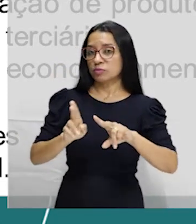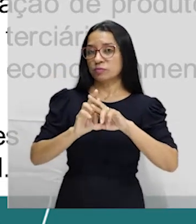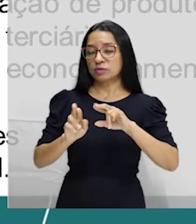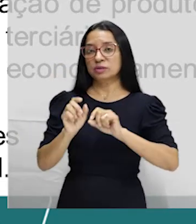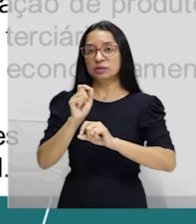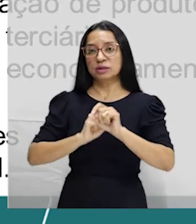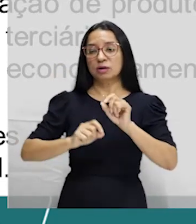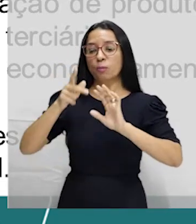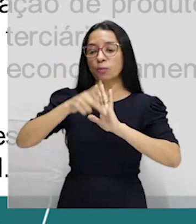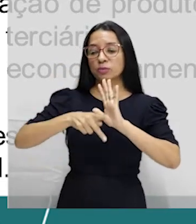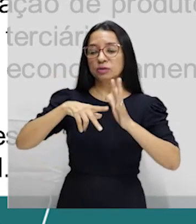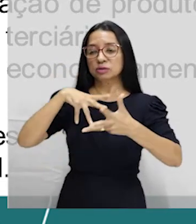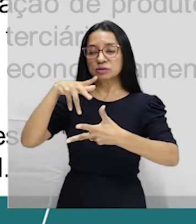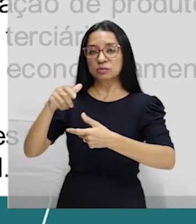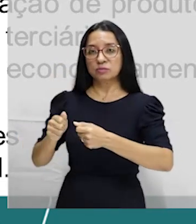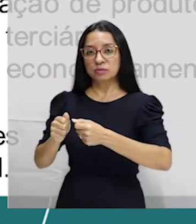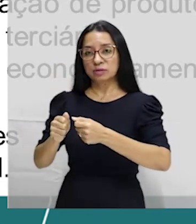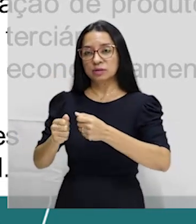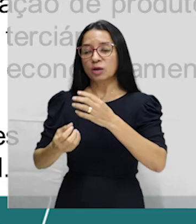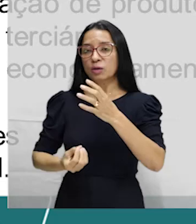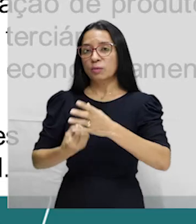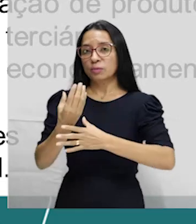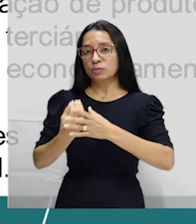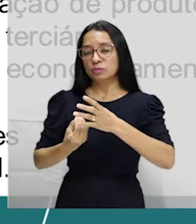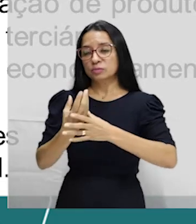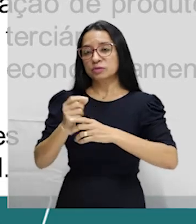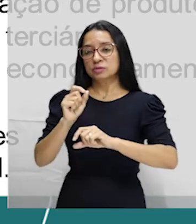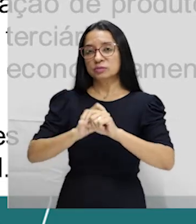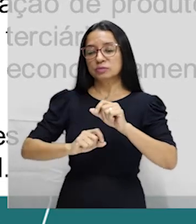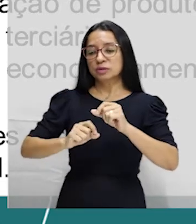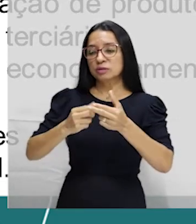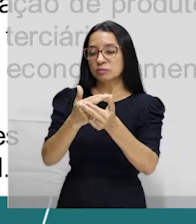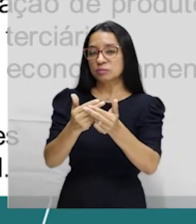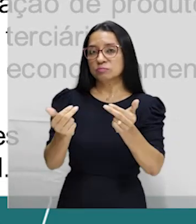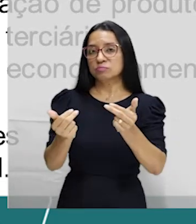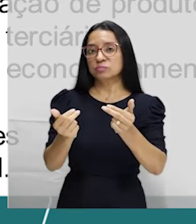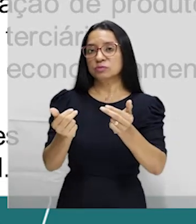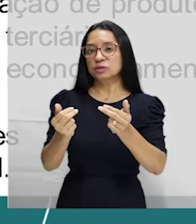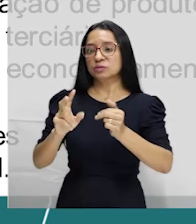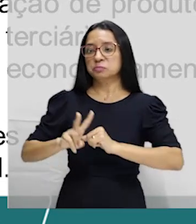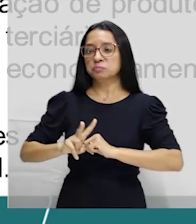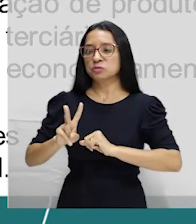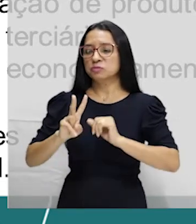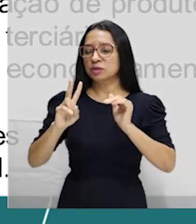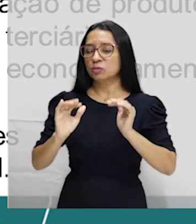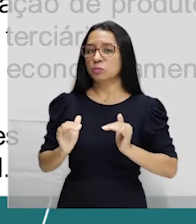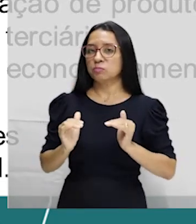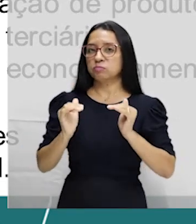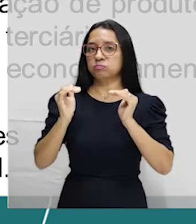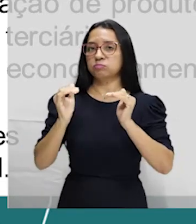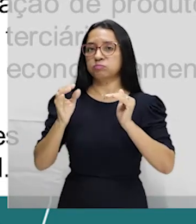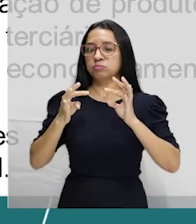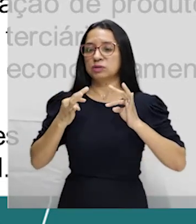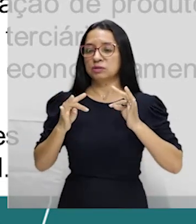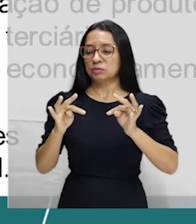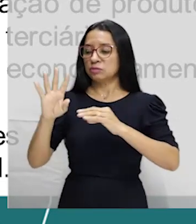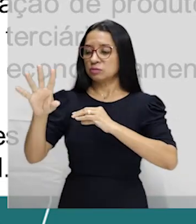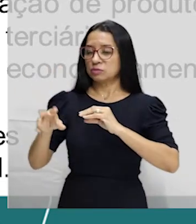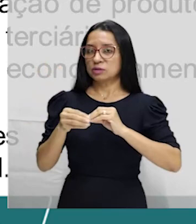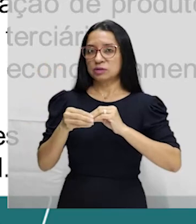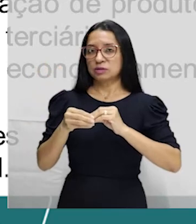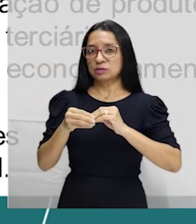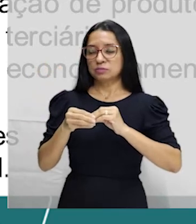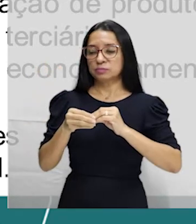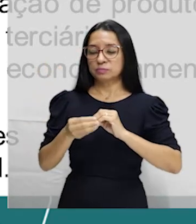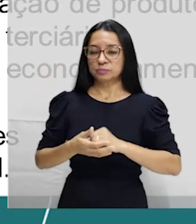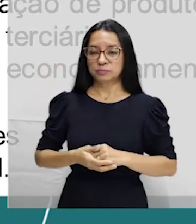produzindo principalmente produto de alto valor tecnológico agregado, tá certo? Tecnologia de ponta, que tem um maior capital. Então isso